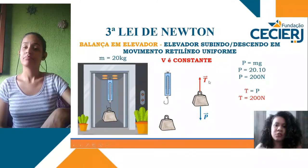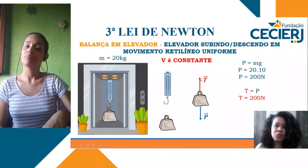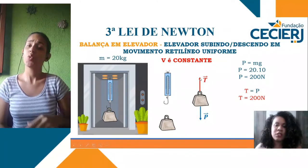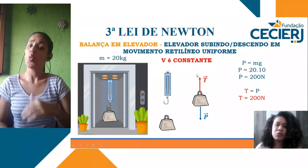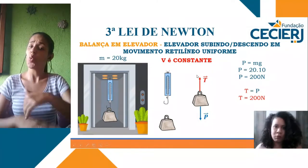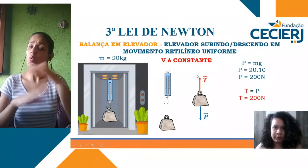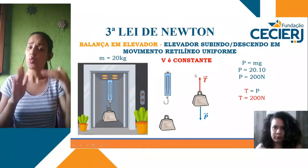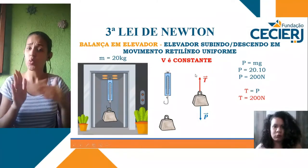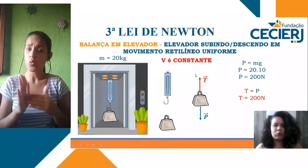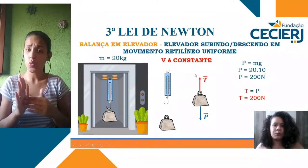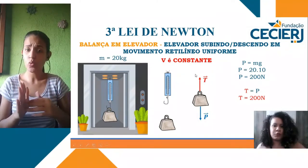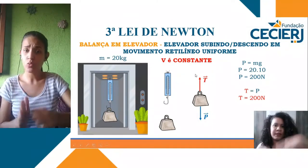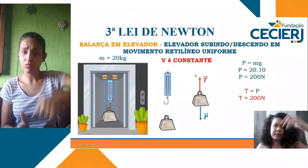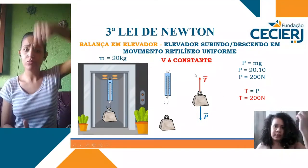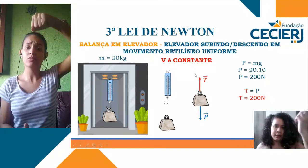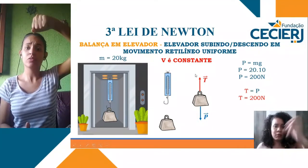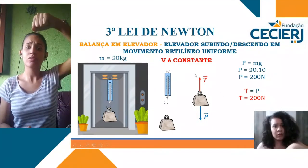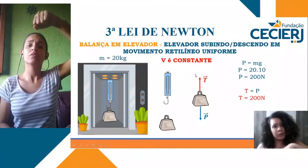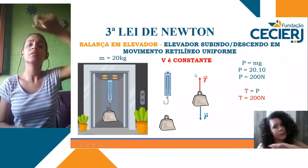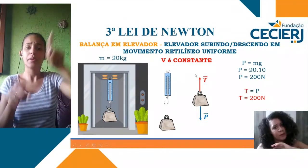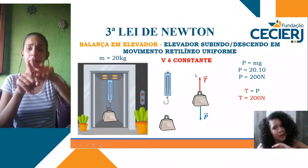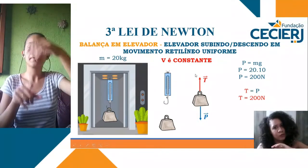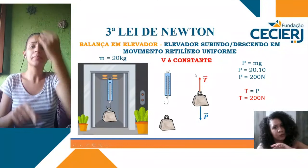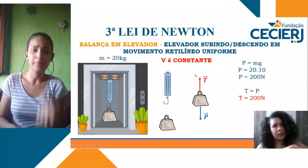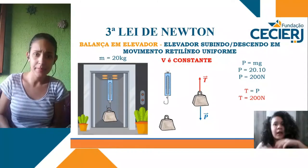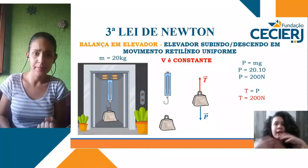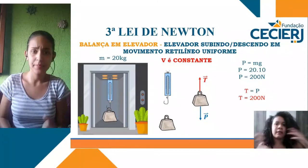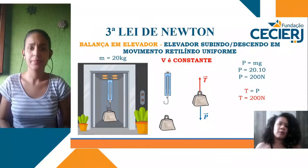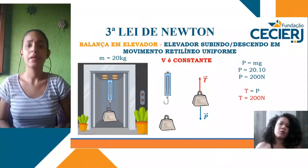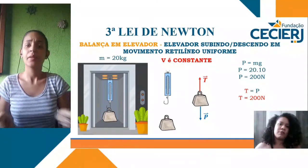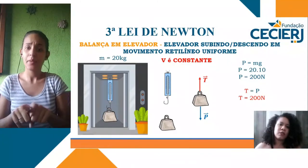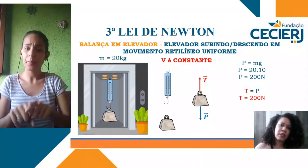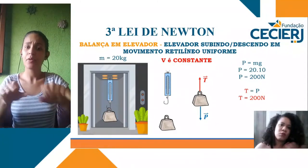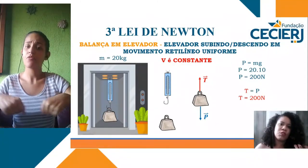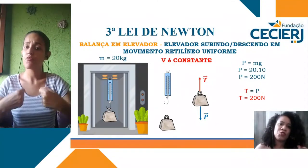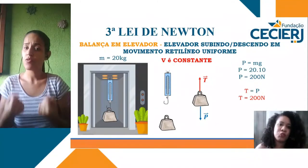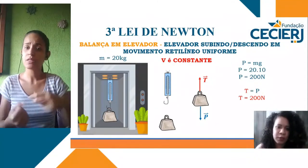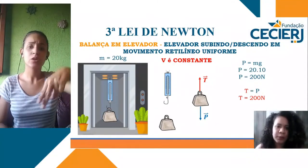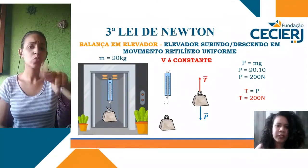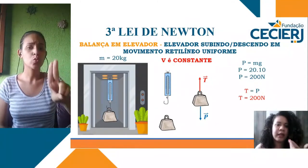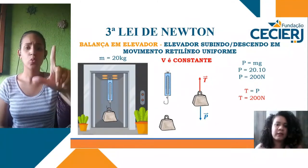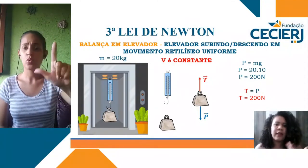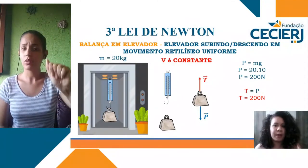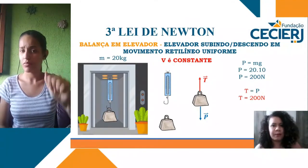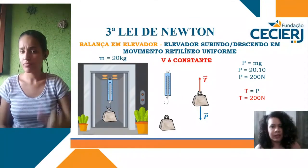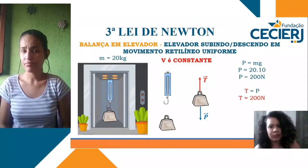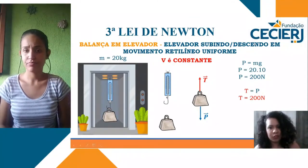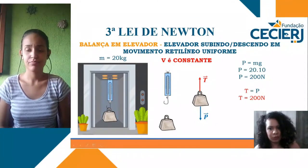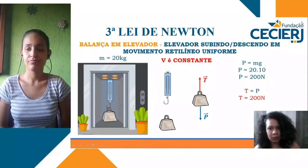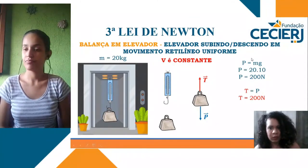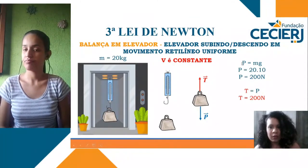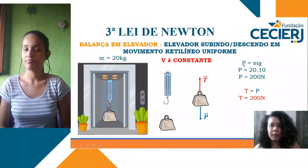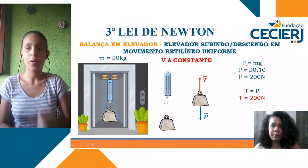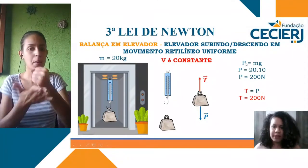E aí a gente tem de novo, tudo que puxa para cima igual que puxa para baixo. Ainda temos uma força resultante nula, porque ainda é a primeira lei